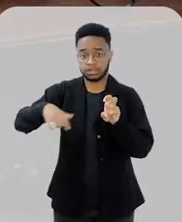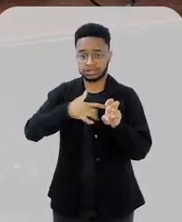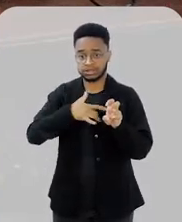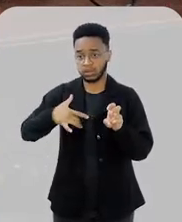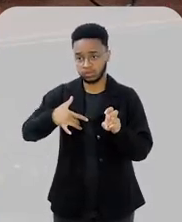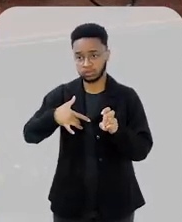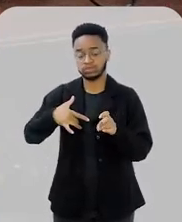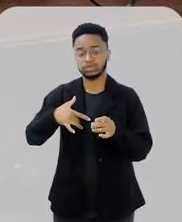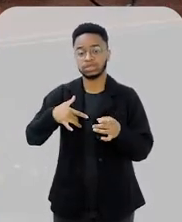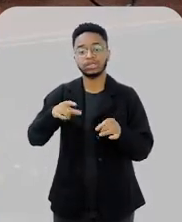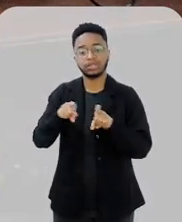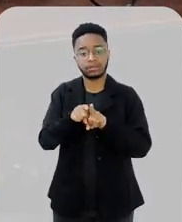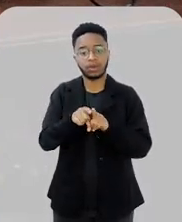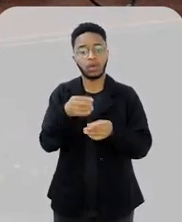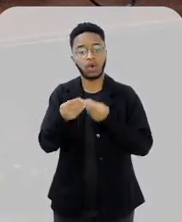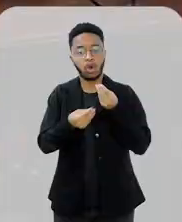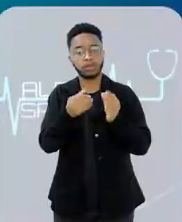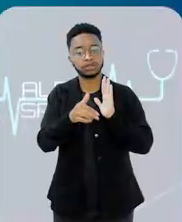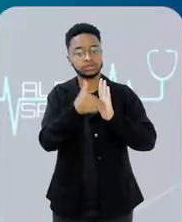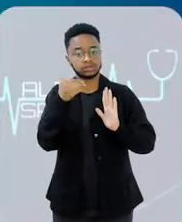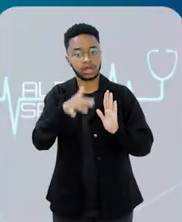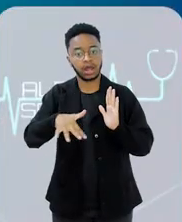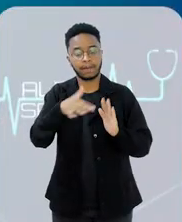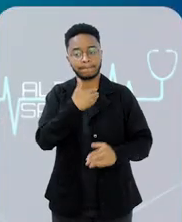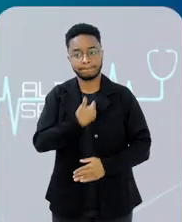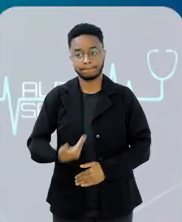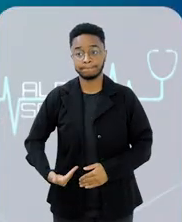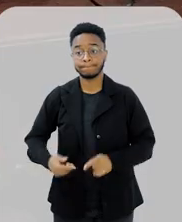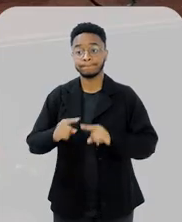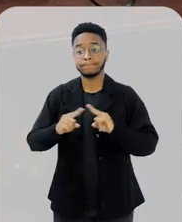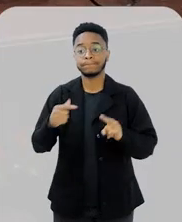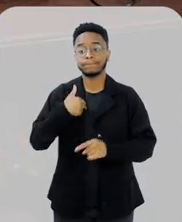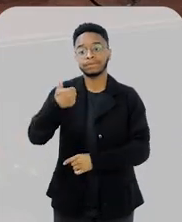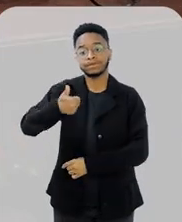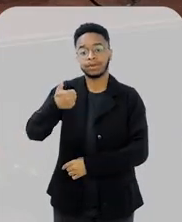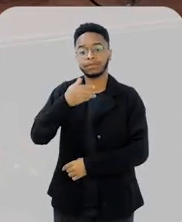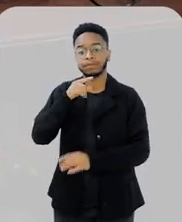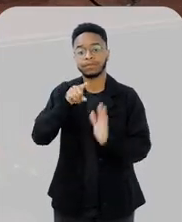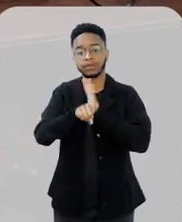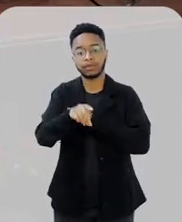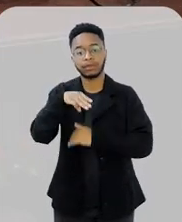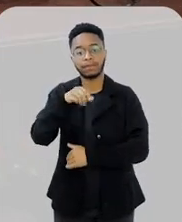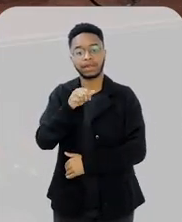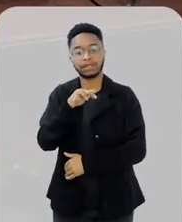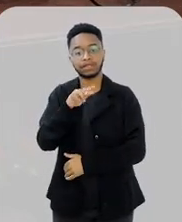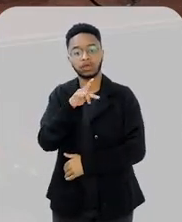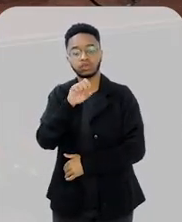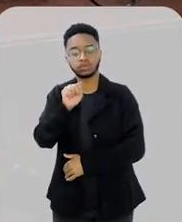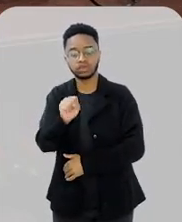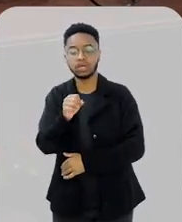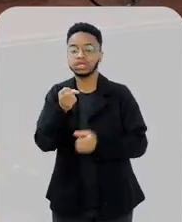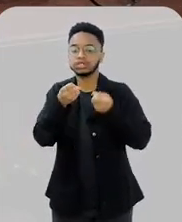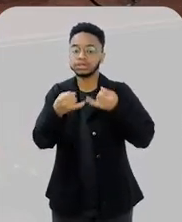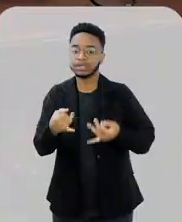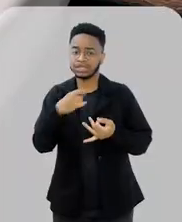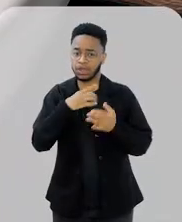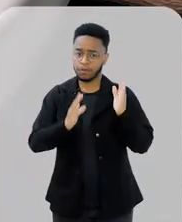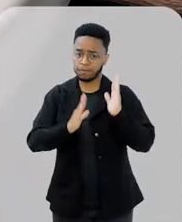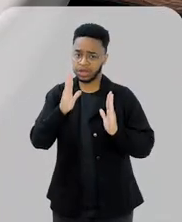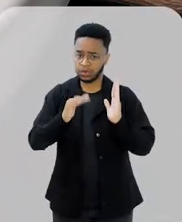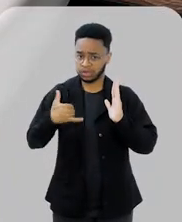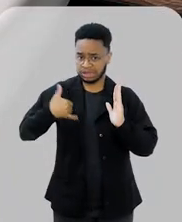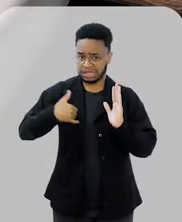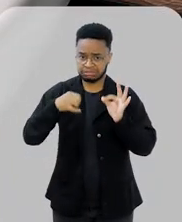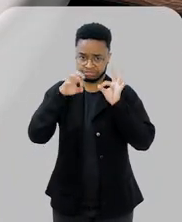acesso à cirurgia pela rede pública também. Mas primeiro, doutor Matheus, eu queria que você falasse para a gente se existe assim uma faixa etária mais